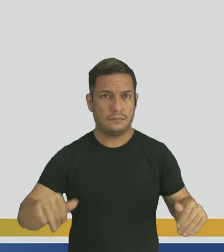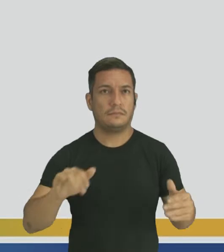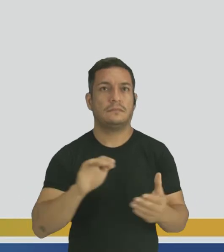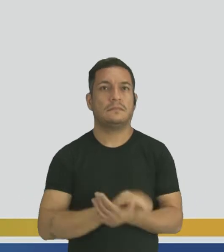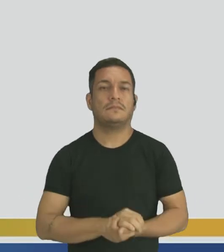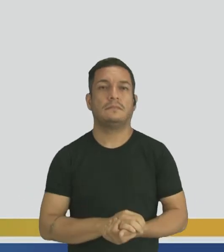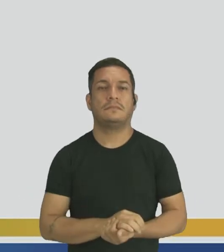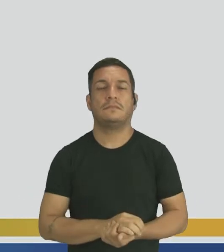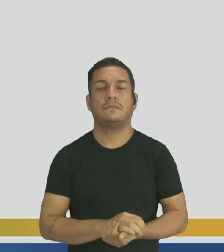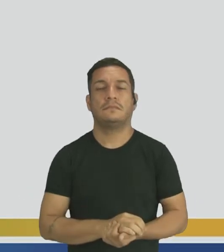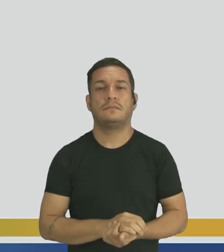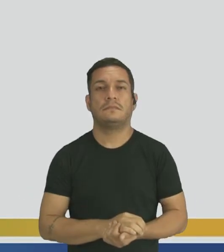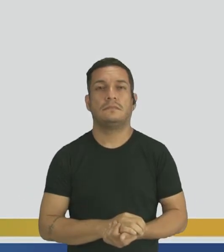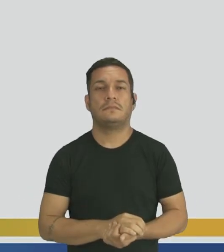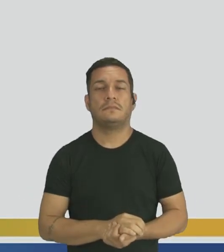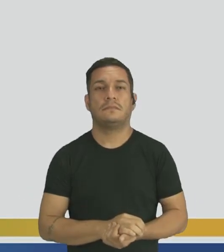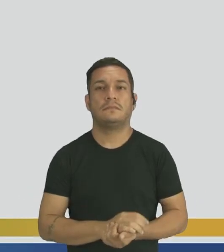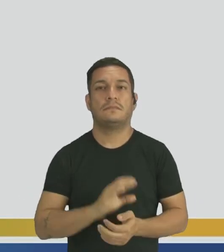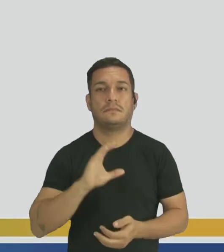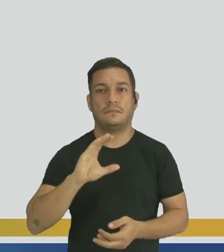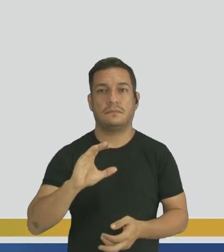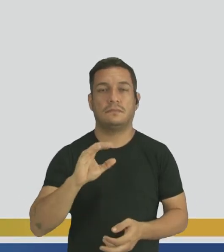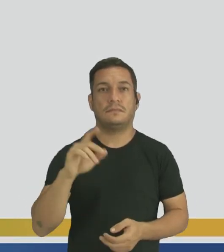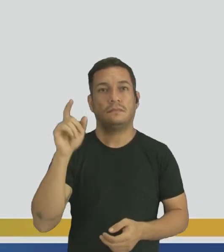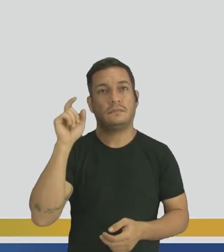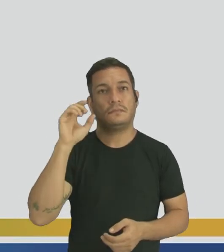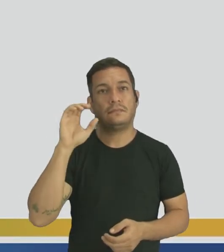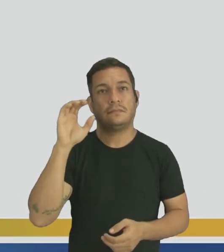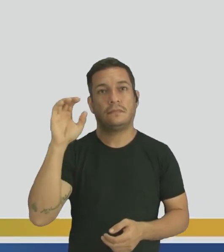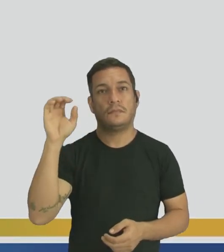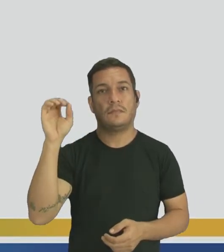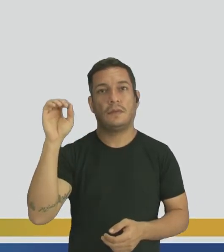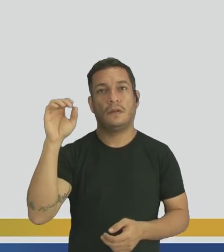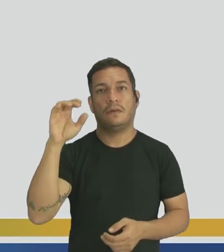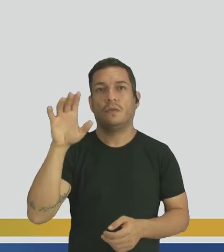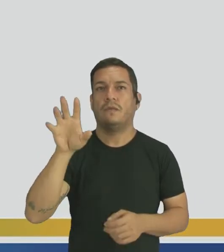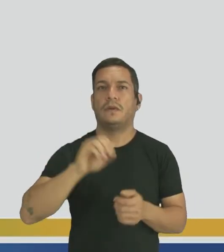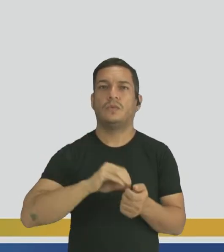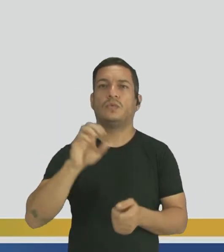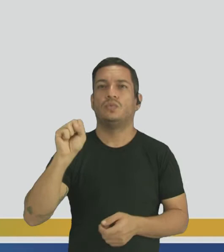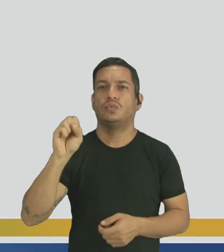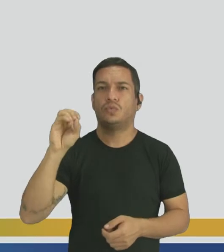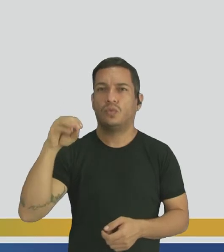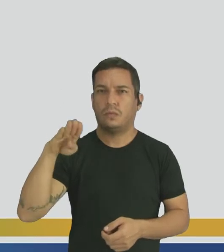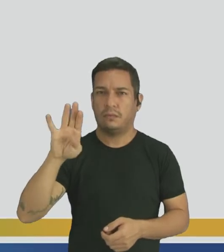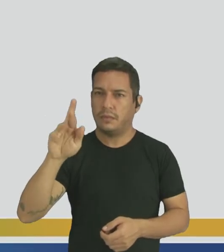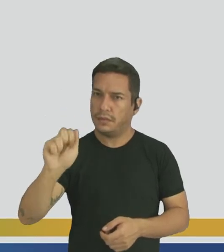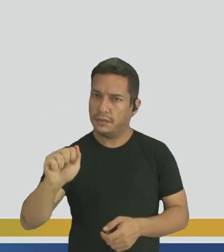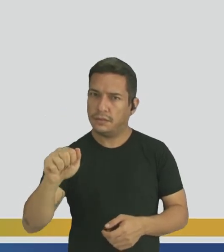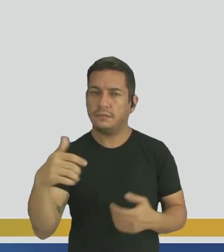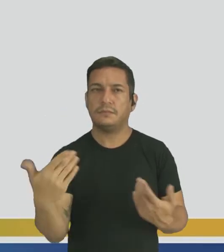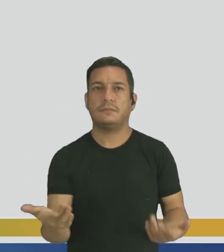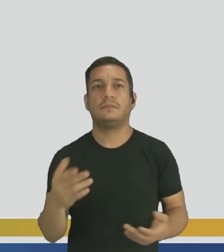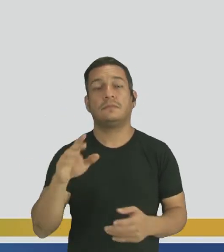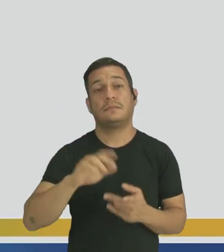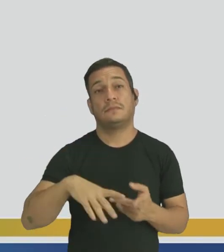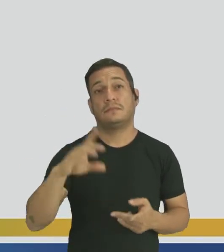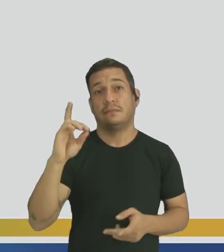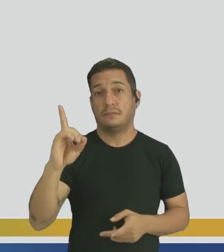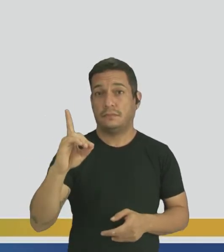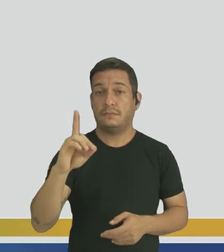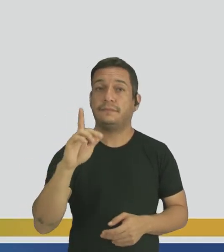sol? Na letra B? Na letra C, será que faltou sombra? Na letra